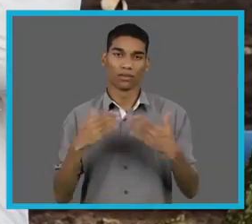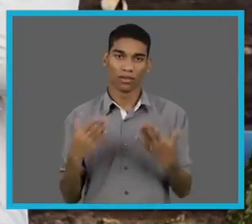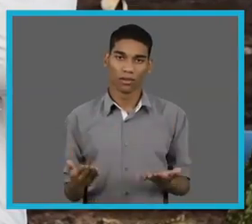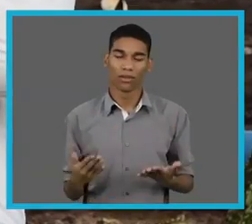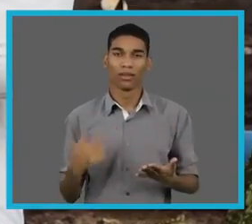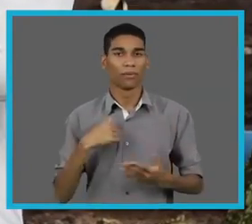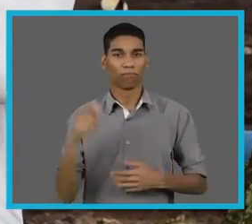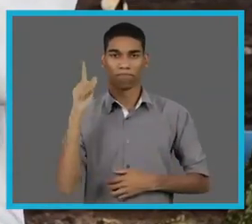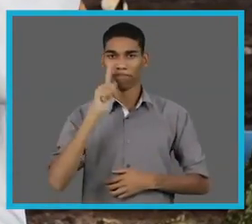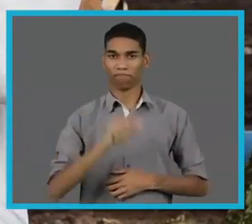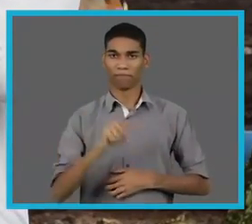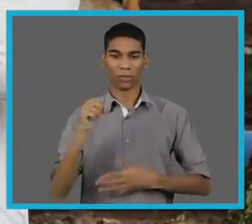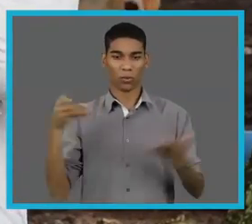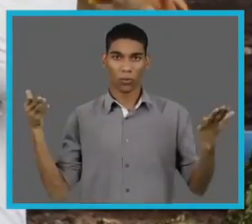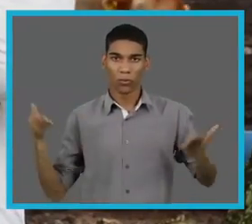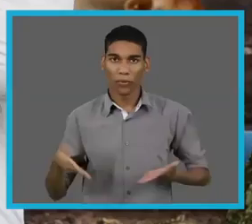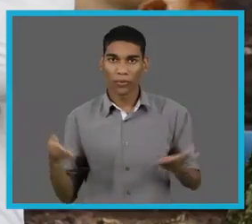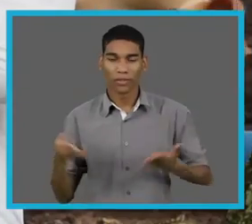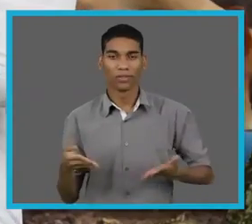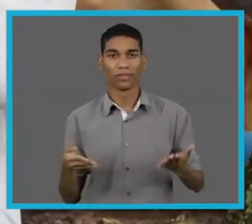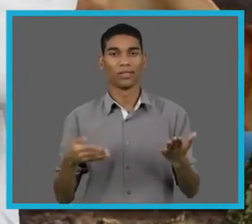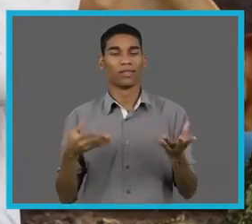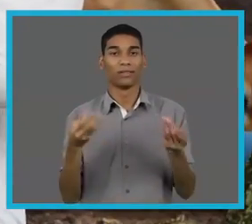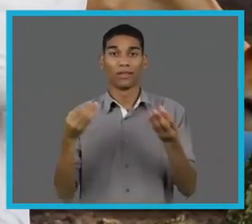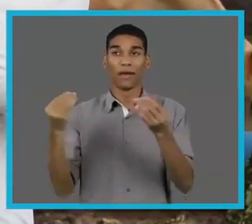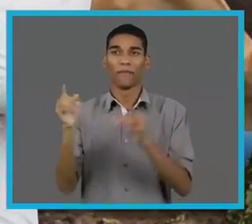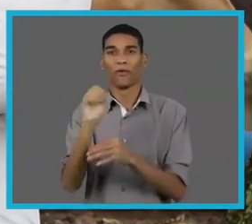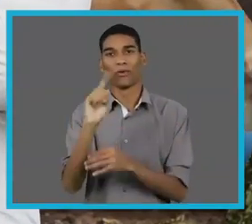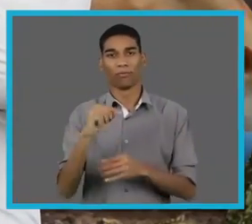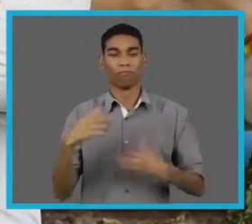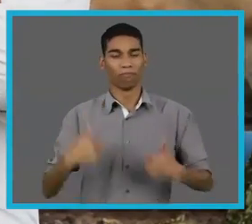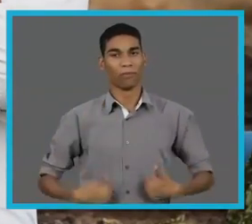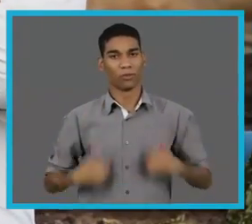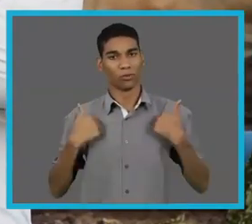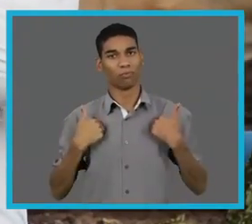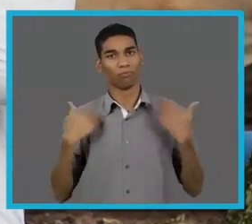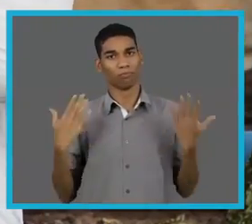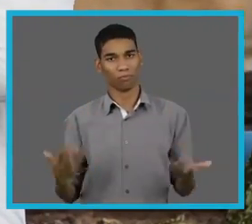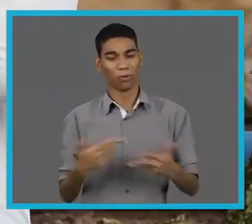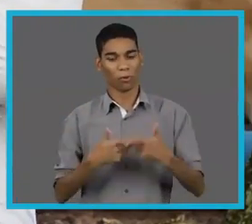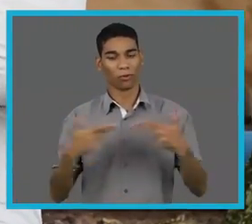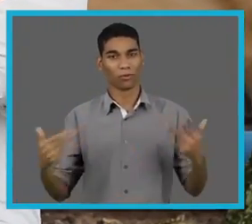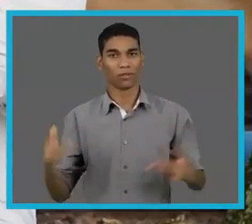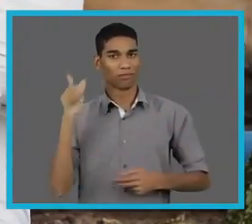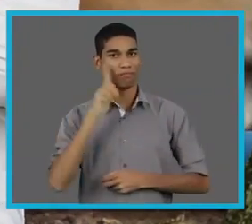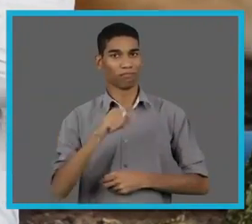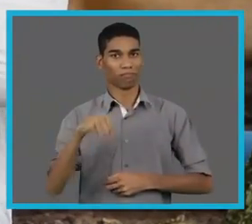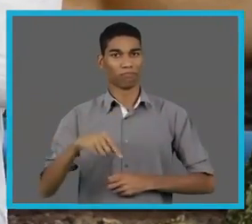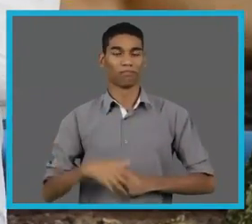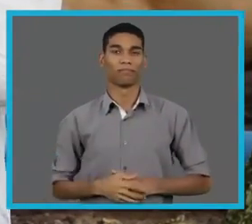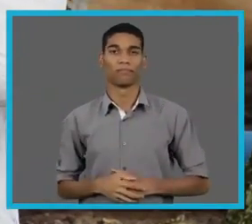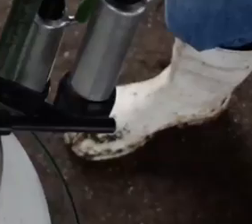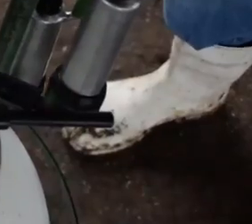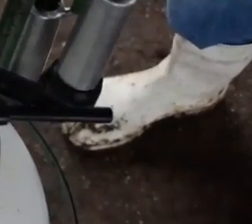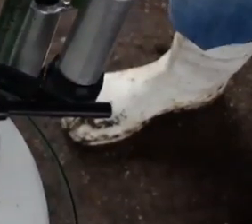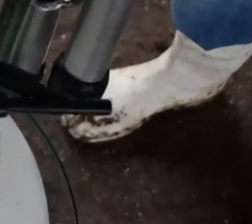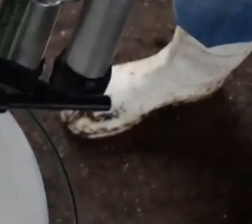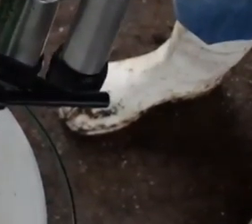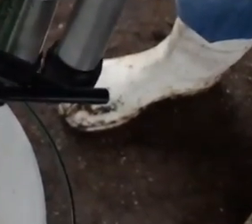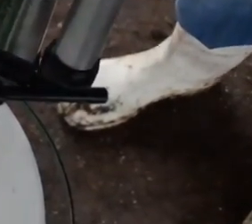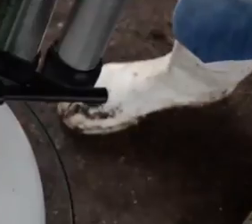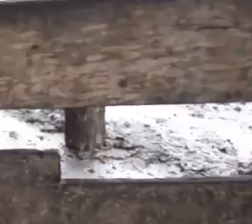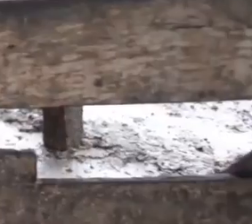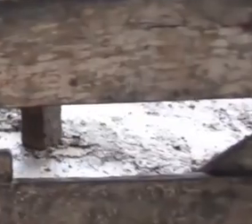E foi assim que cheguei onde eu cheguei, e não é muito, mas estou orgulho desse pouco que eu consegui.